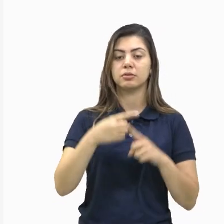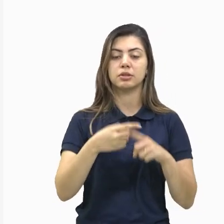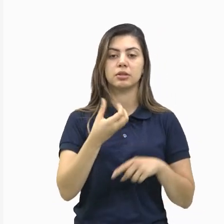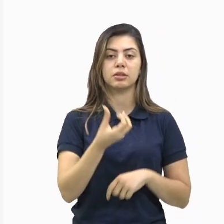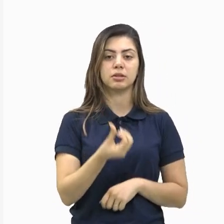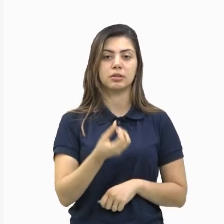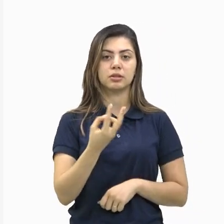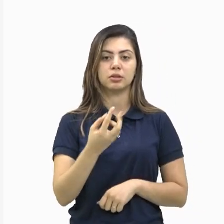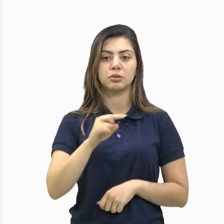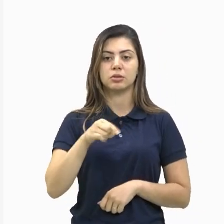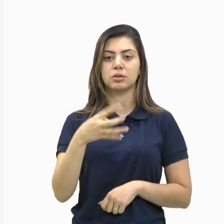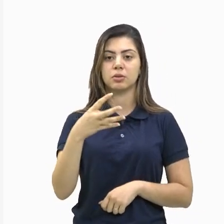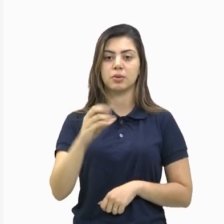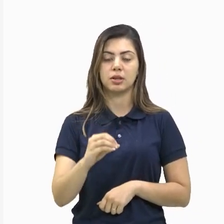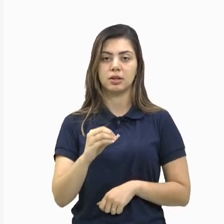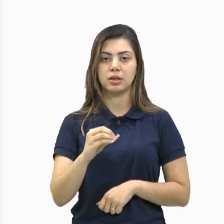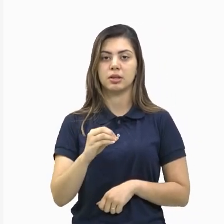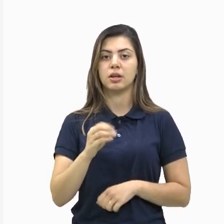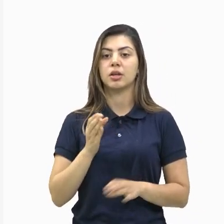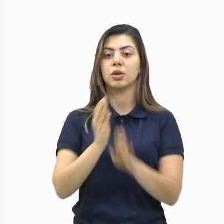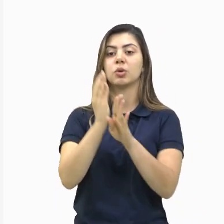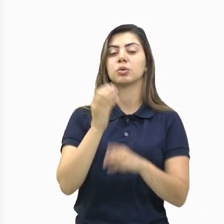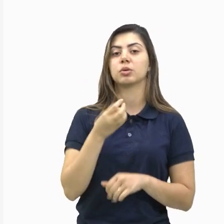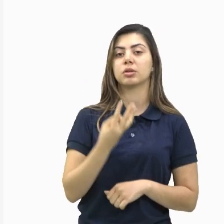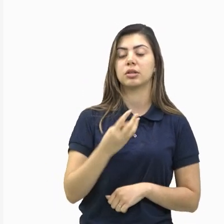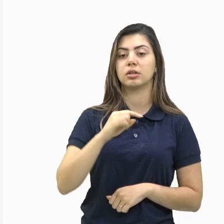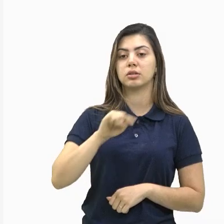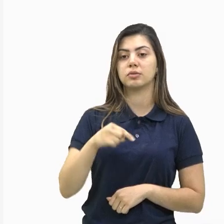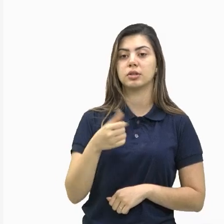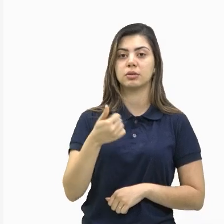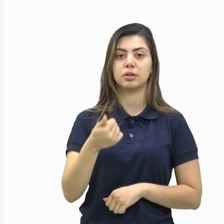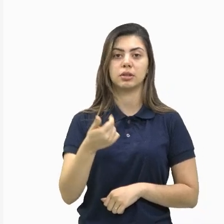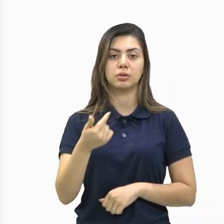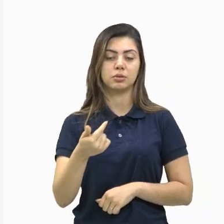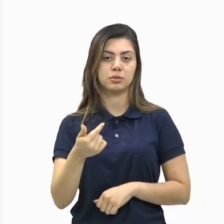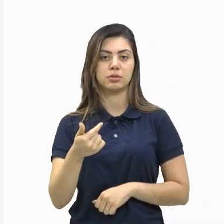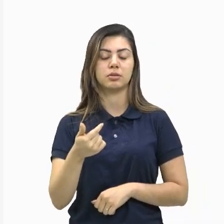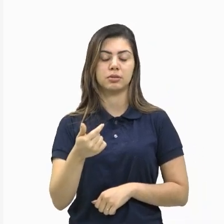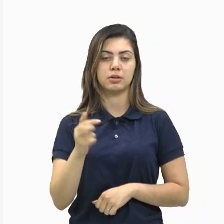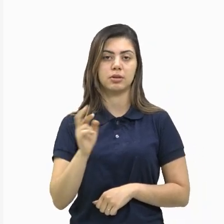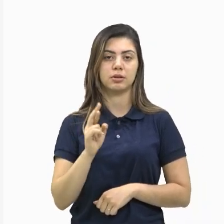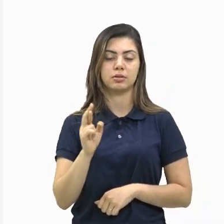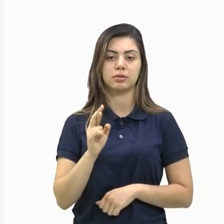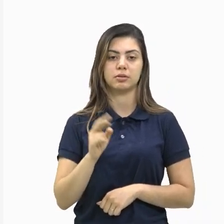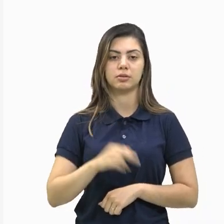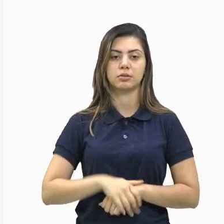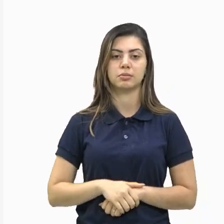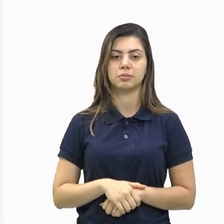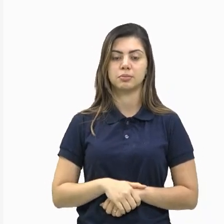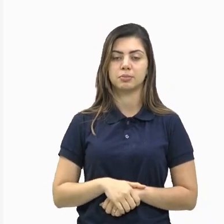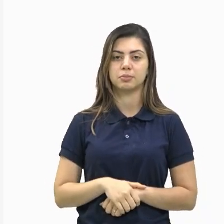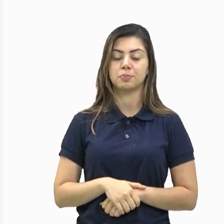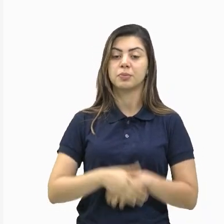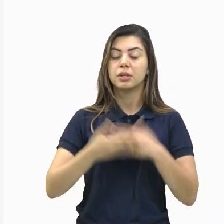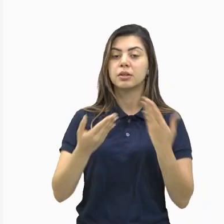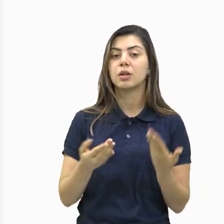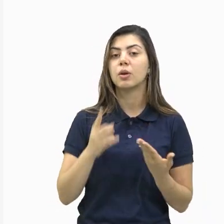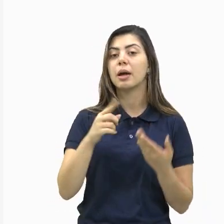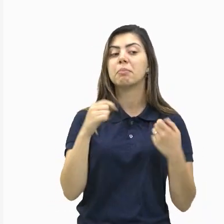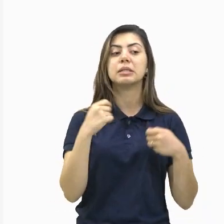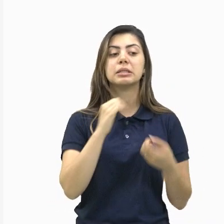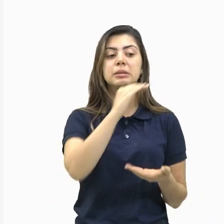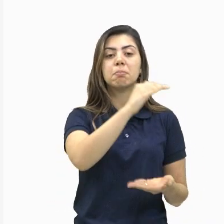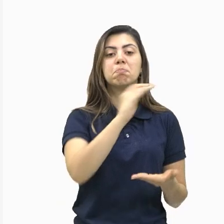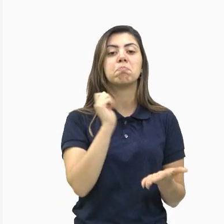atualizado. Esse valor, essa multiplicação, nos dá R$ 3,12. Ah, então quanto é agora o preço do botijão?